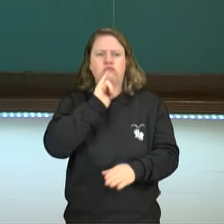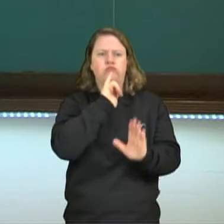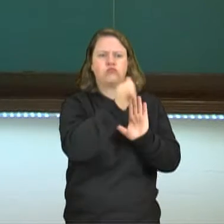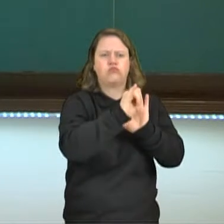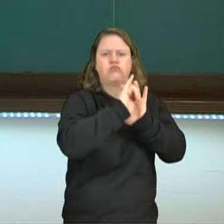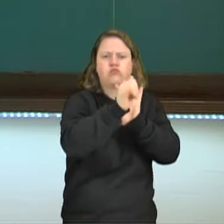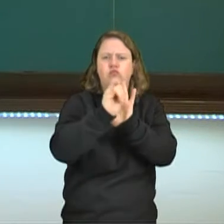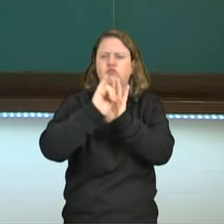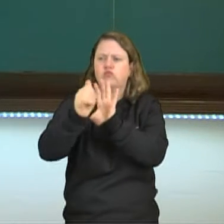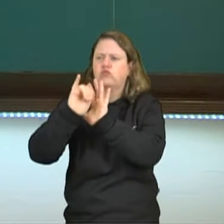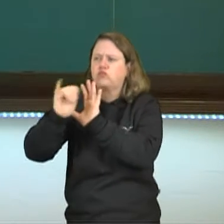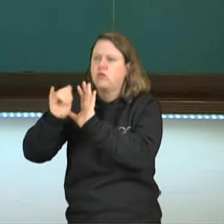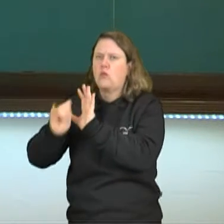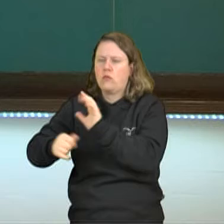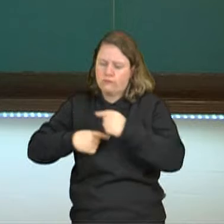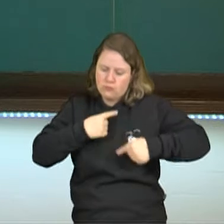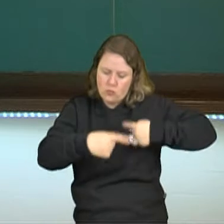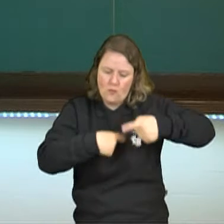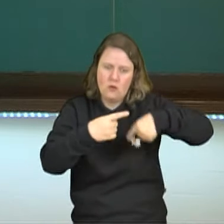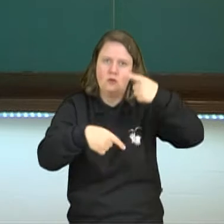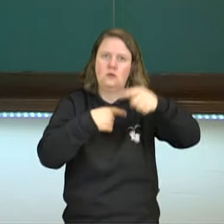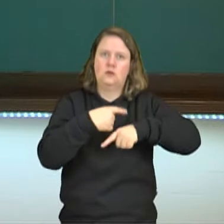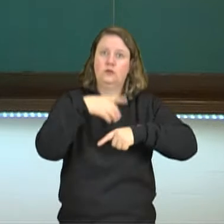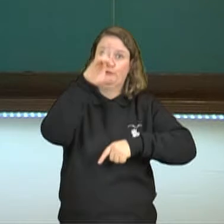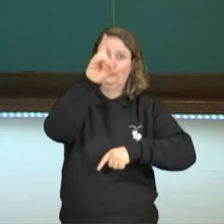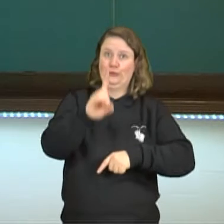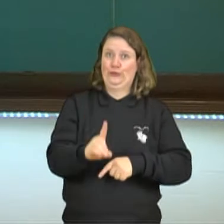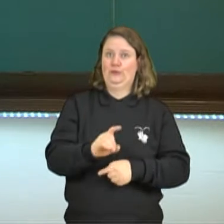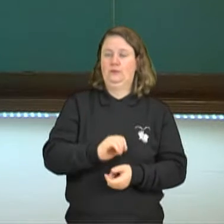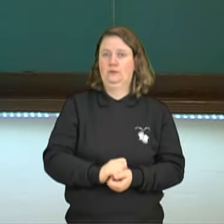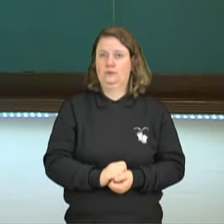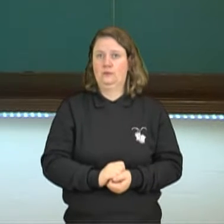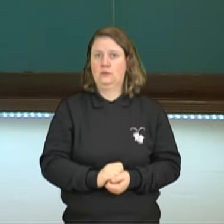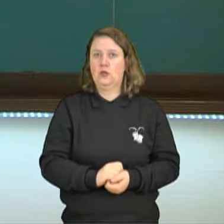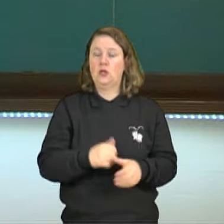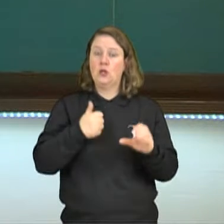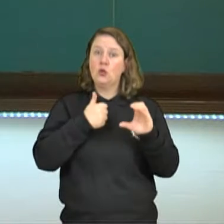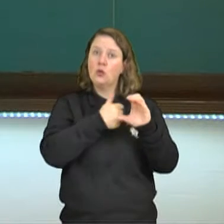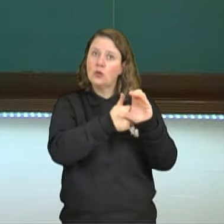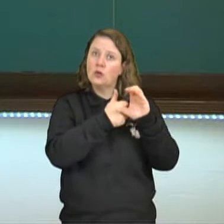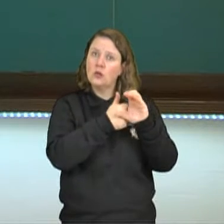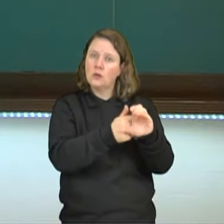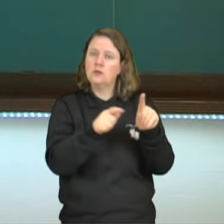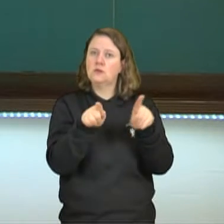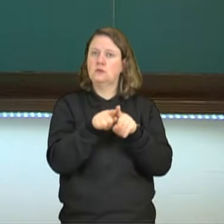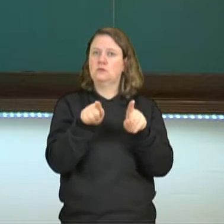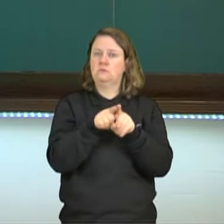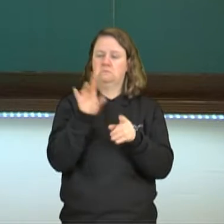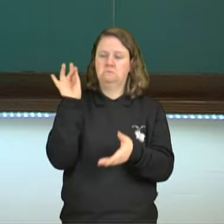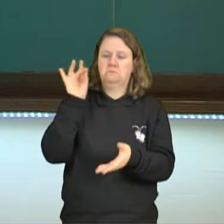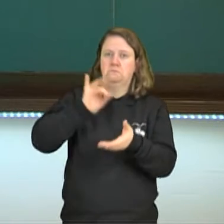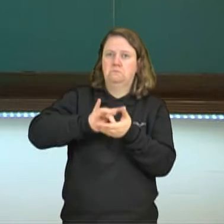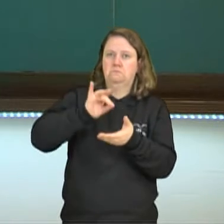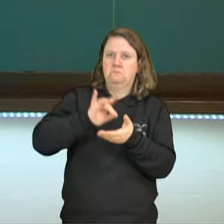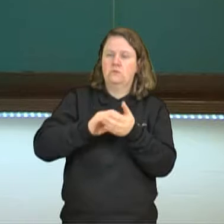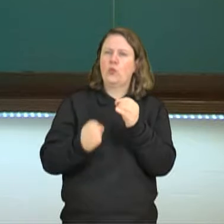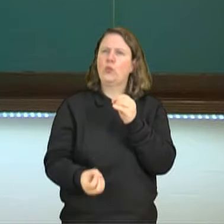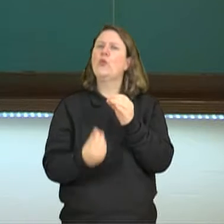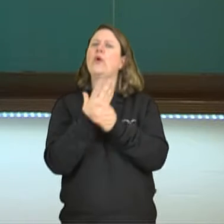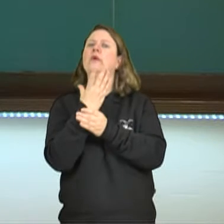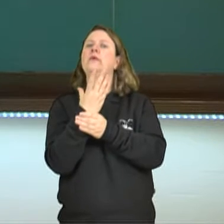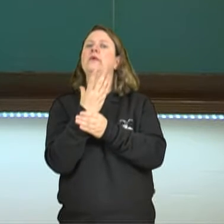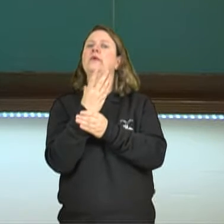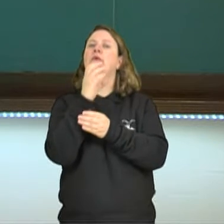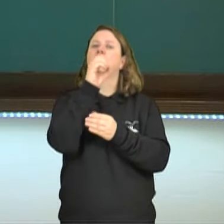para geração, o direito consuetudinário. E o cristianismo foi um fator decisivo na formação